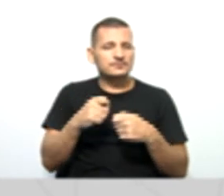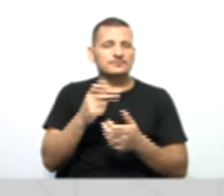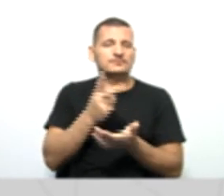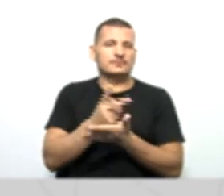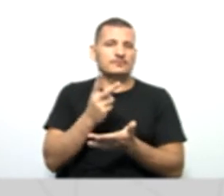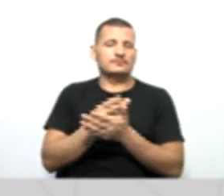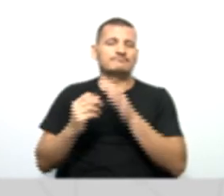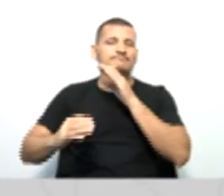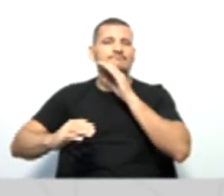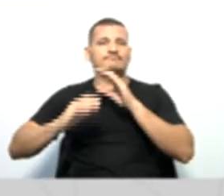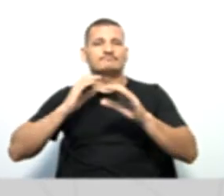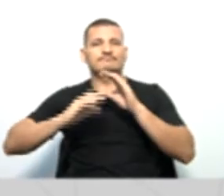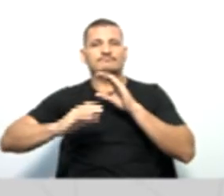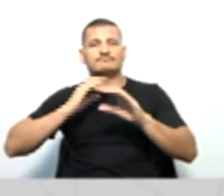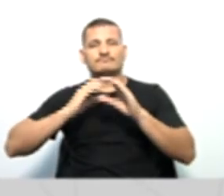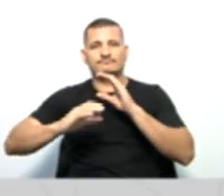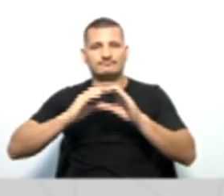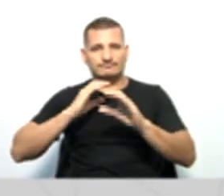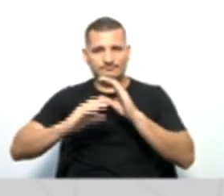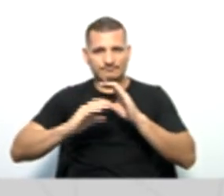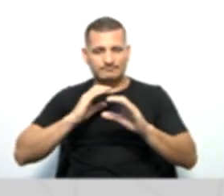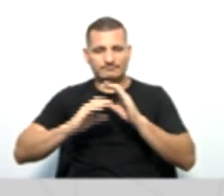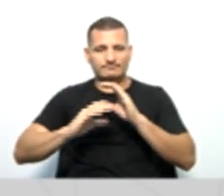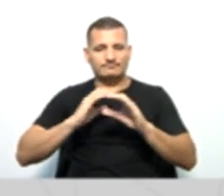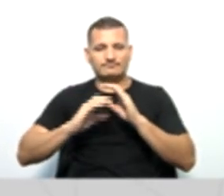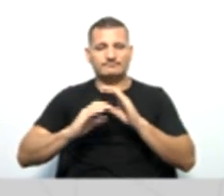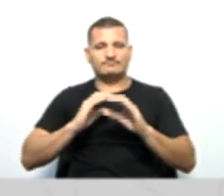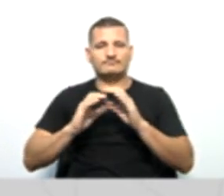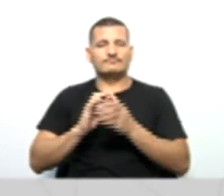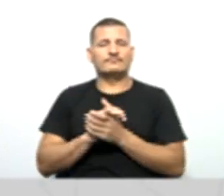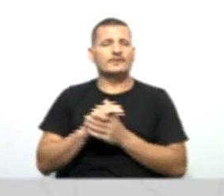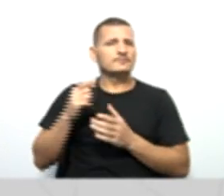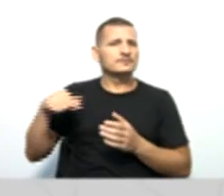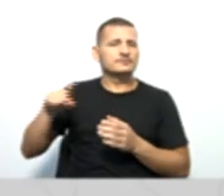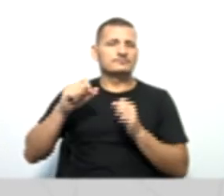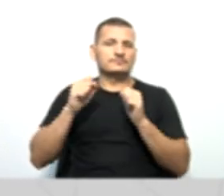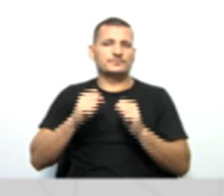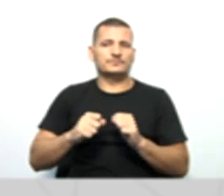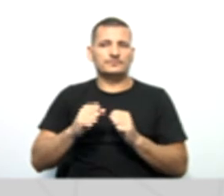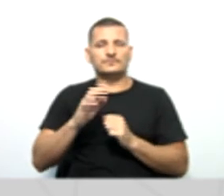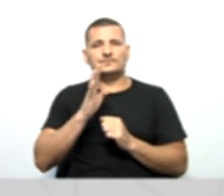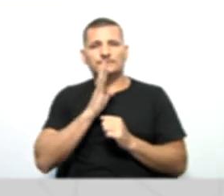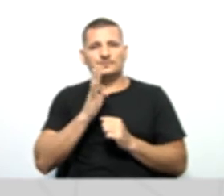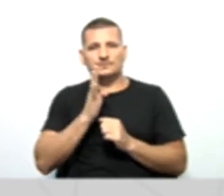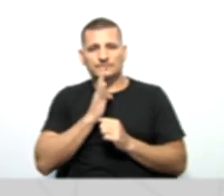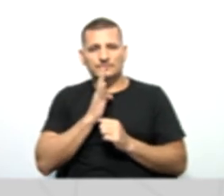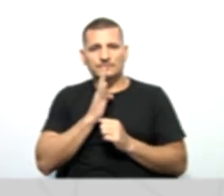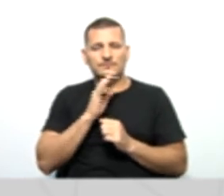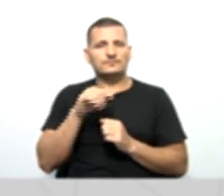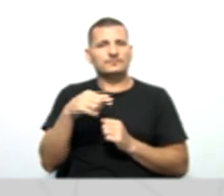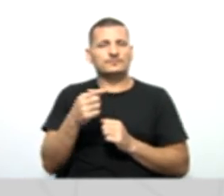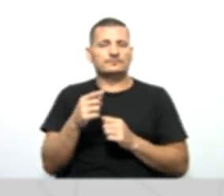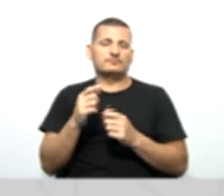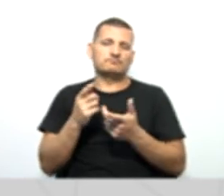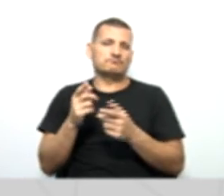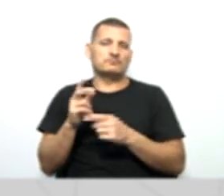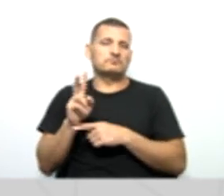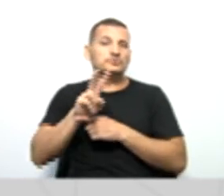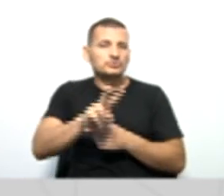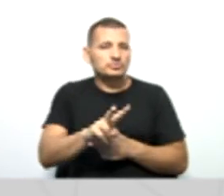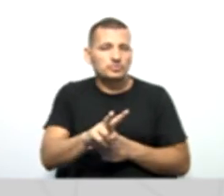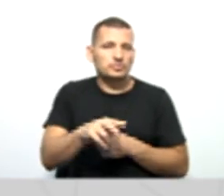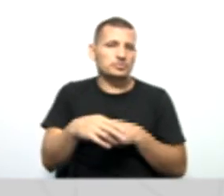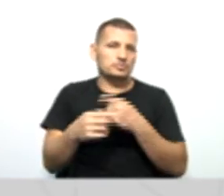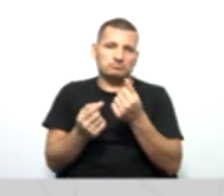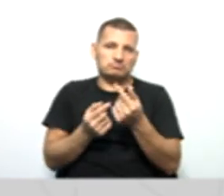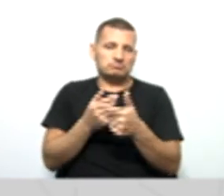se comunicar com essas partes interessadas para que eles possam conhecer e aí estar fazendo o financiamento